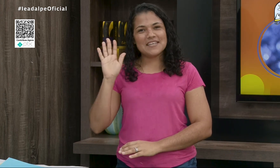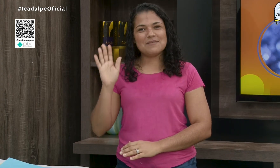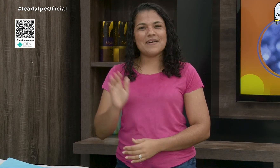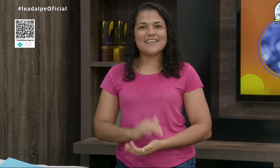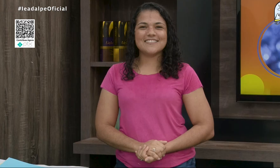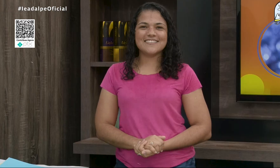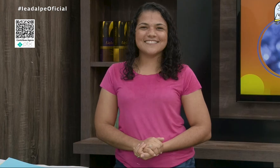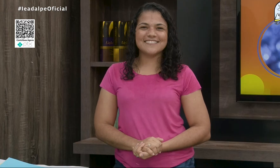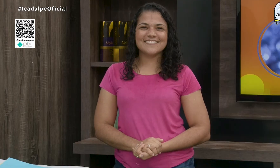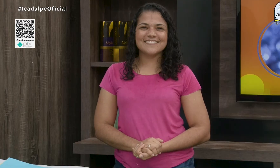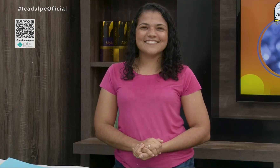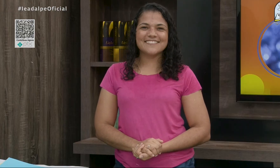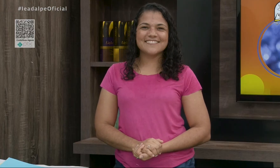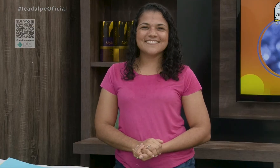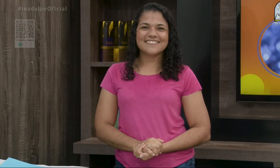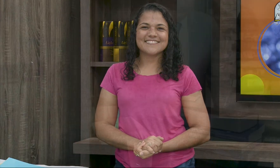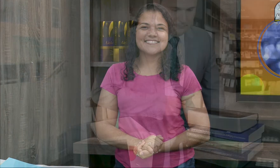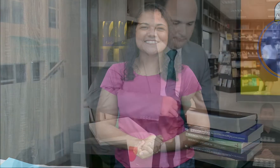Deus. Fiquem na paz.